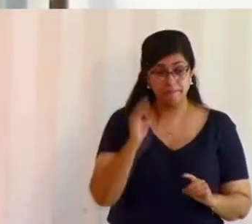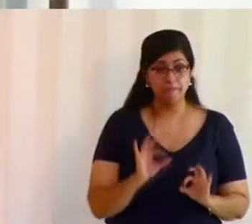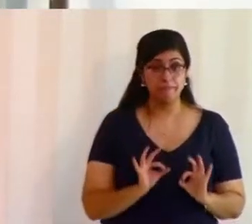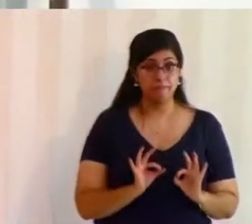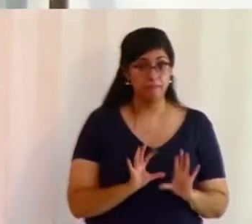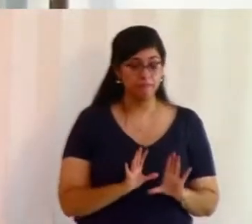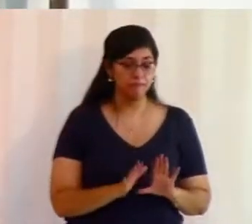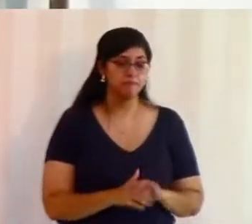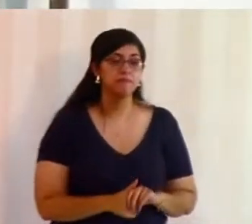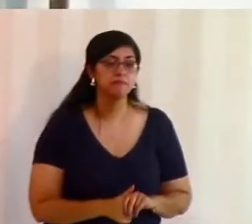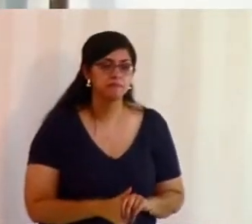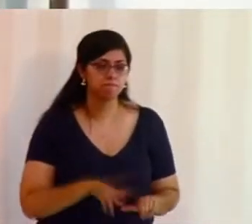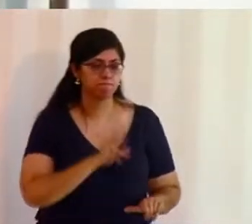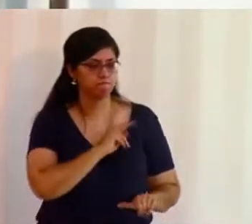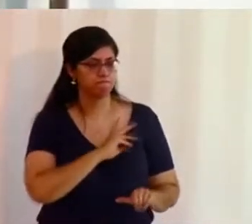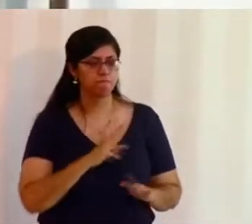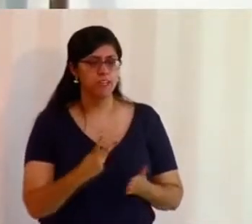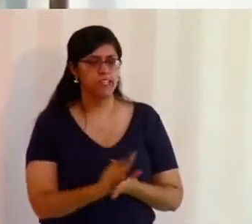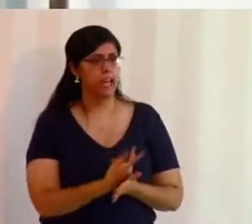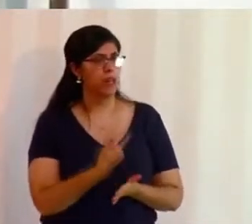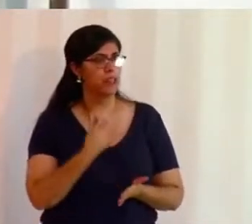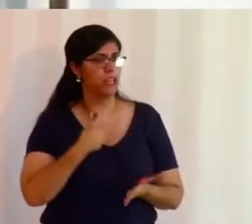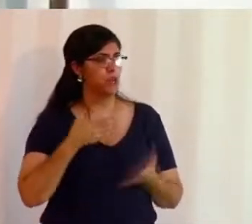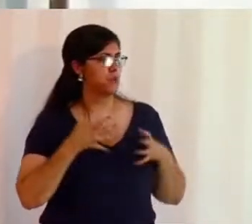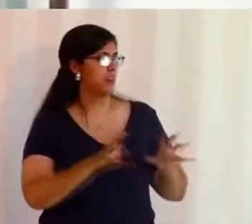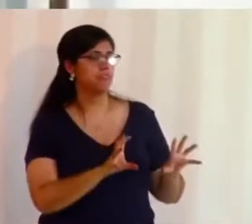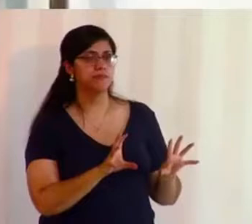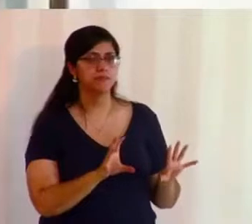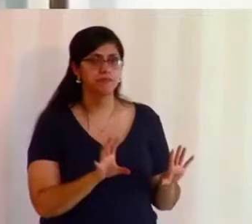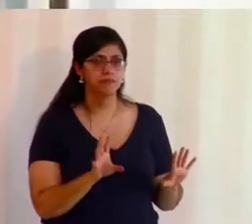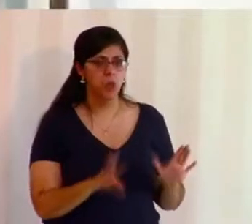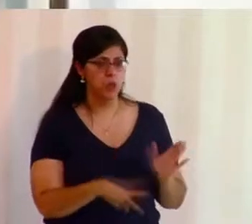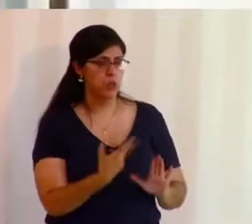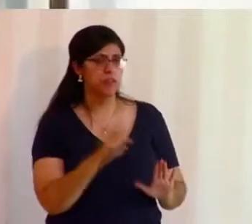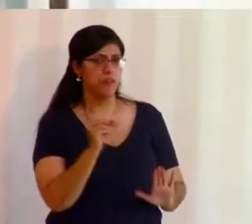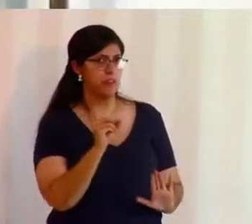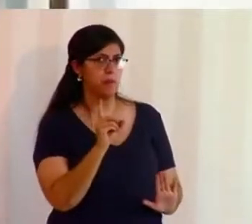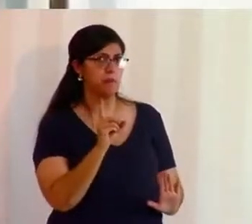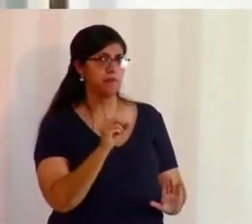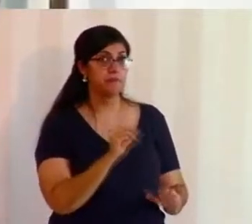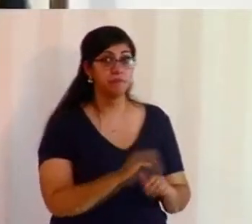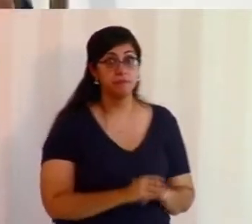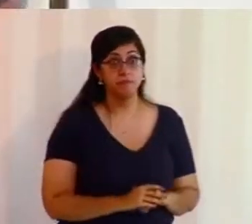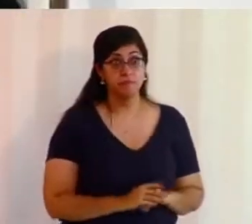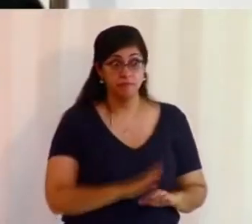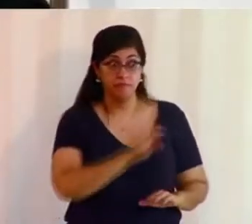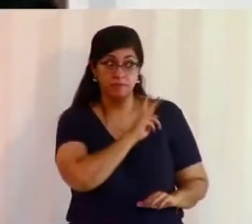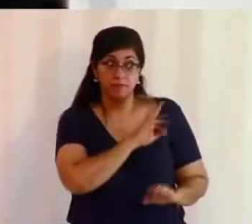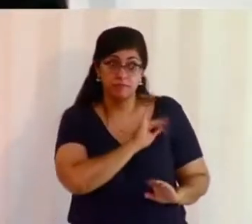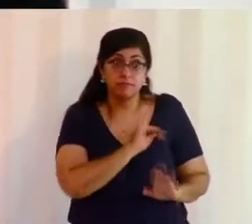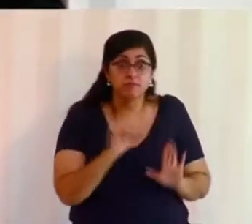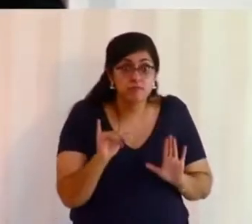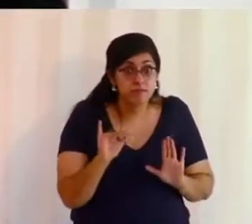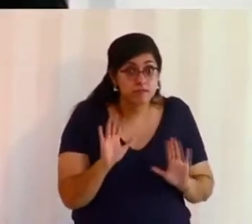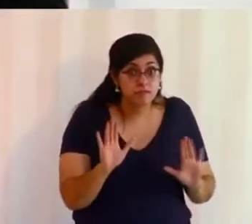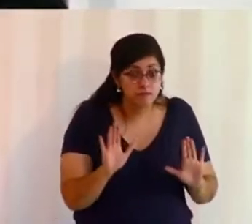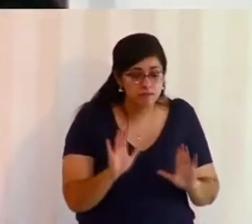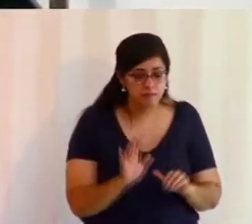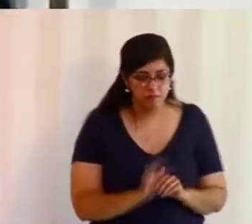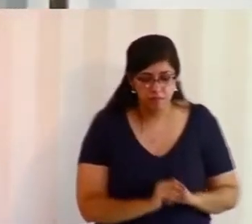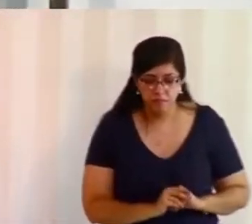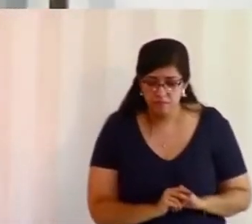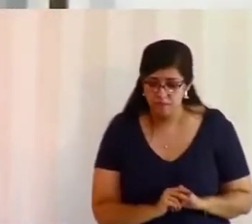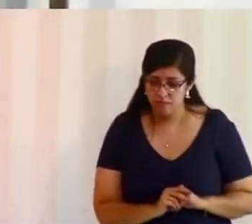pisou na bola uma vez comigo, não tem segunda chance. João Marcos então não vai trabalhar nessa equipe.